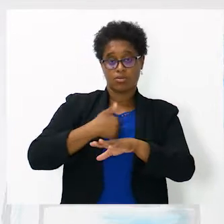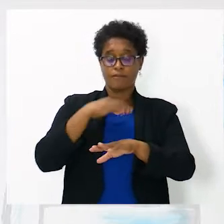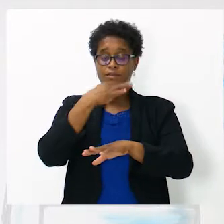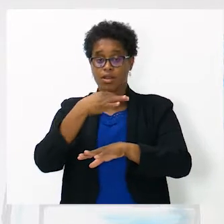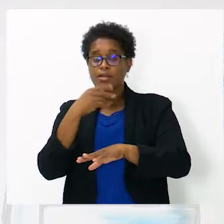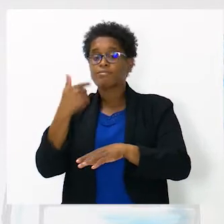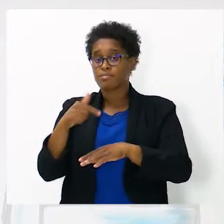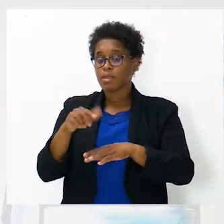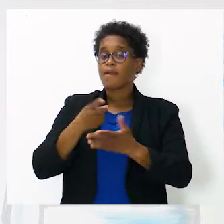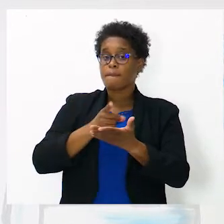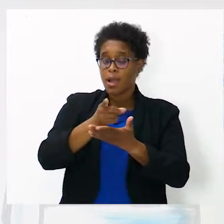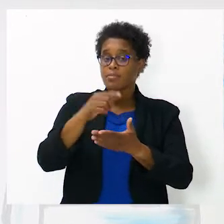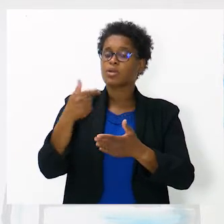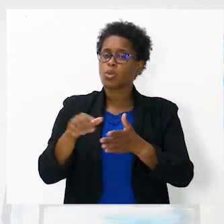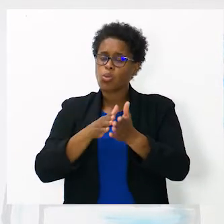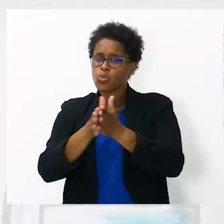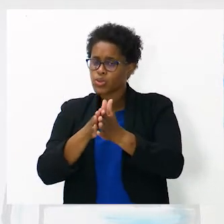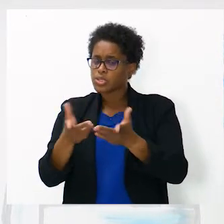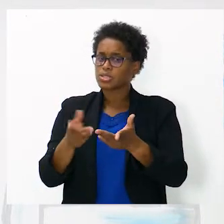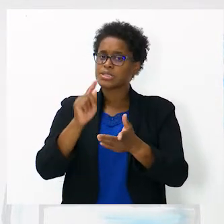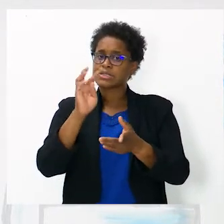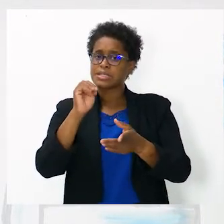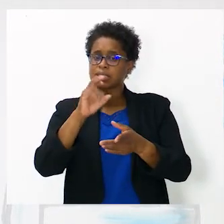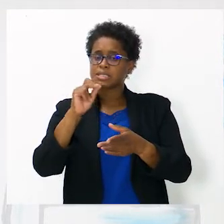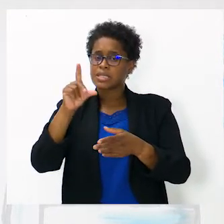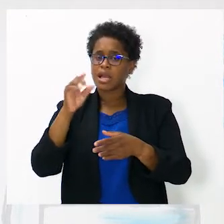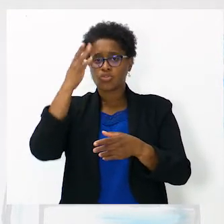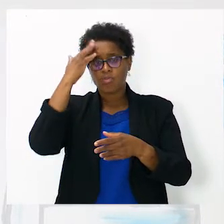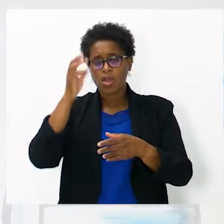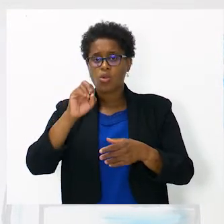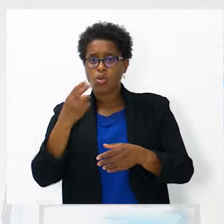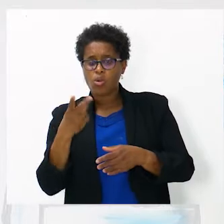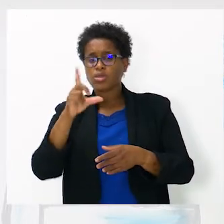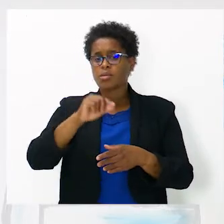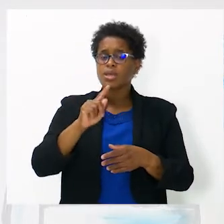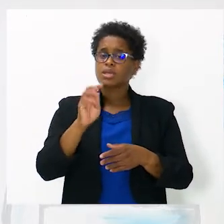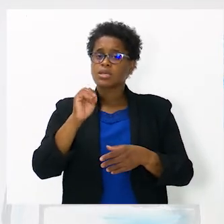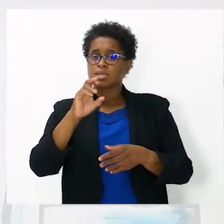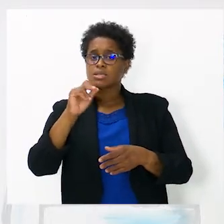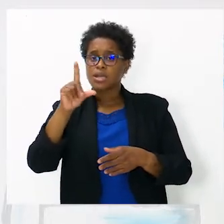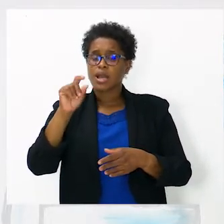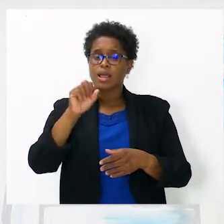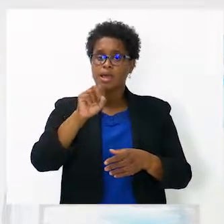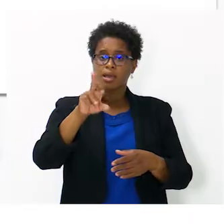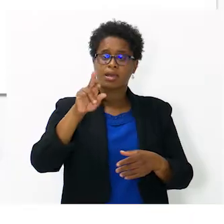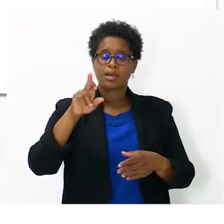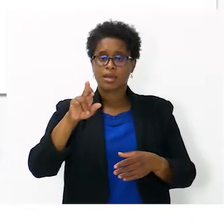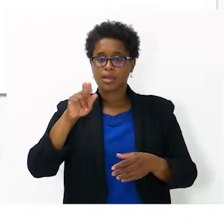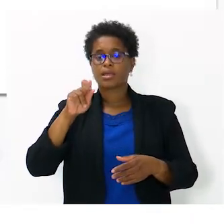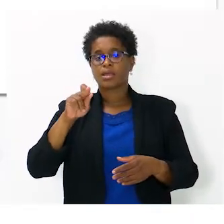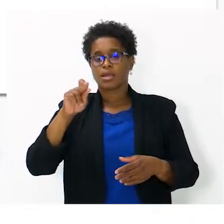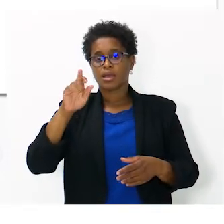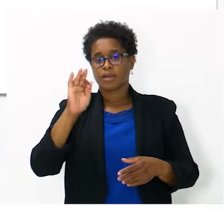antes, existem mapas que utilizam escala numérica ou também escala gráfica. Vamos